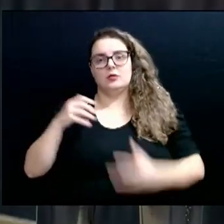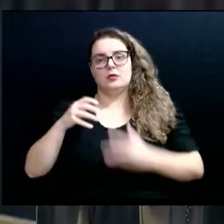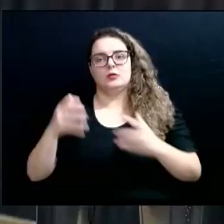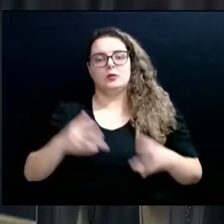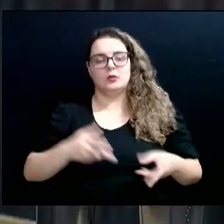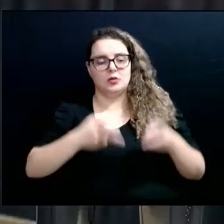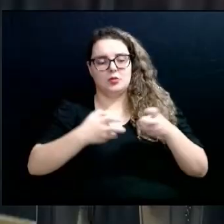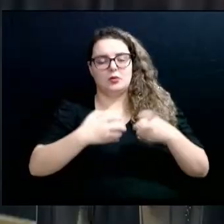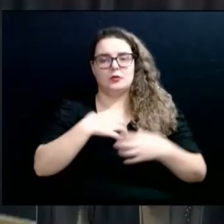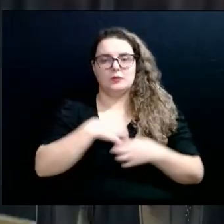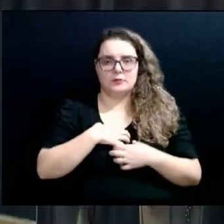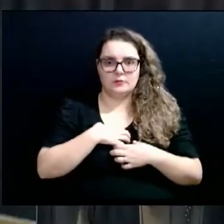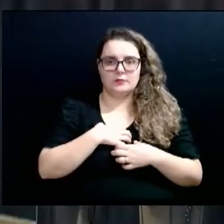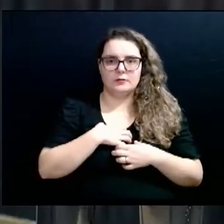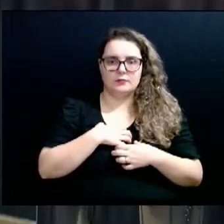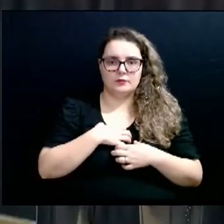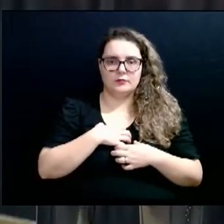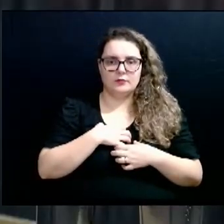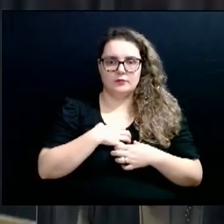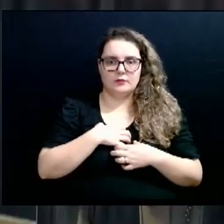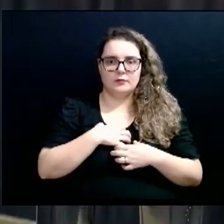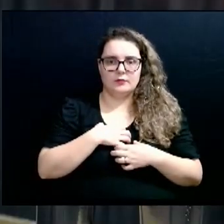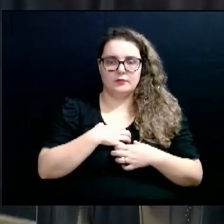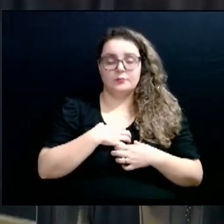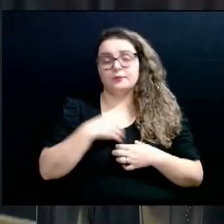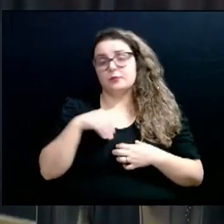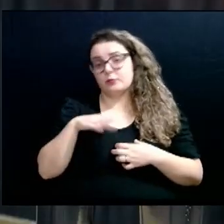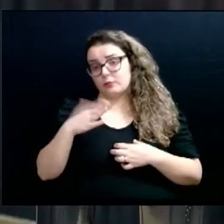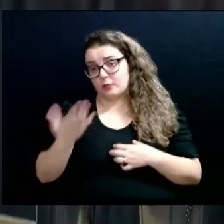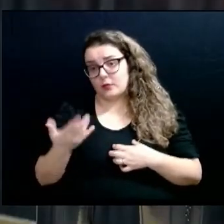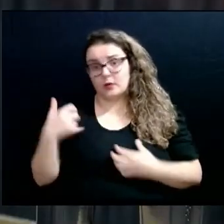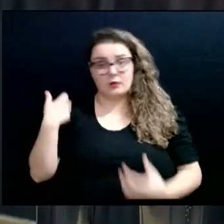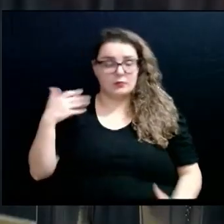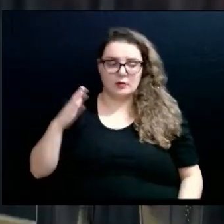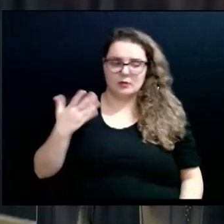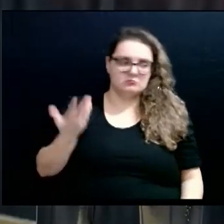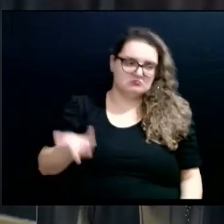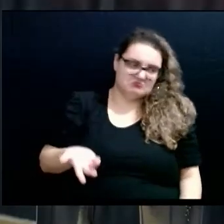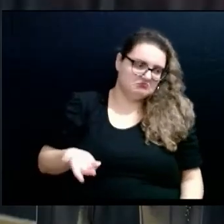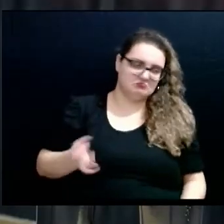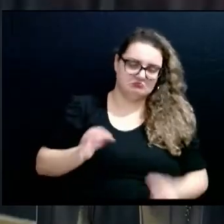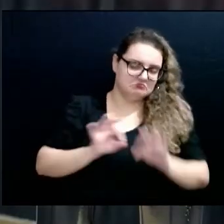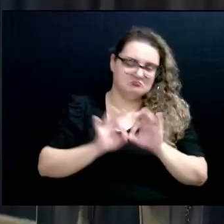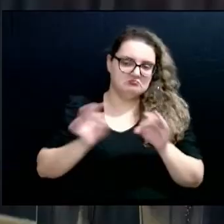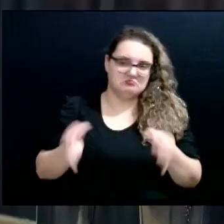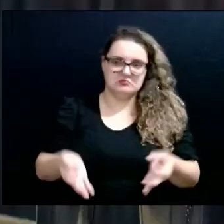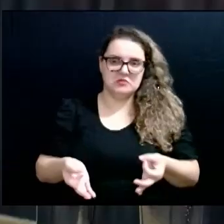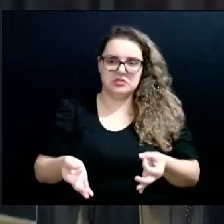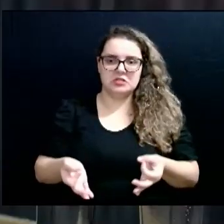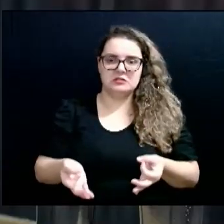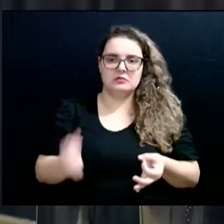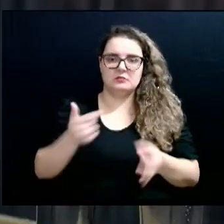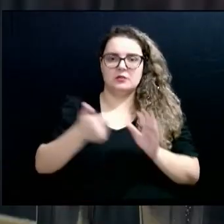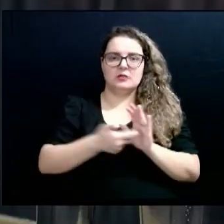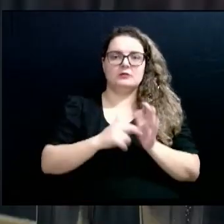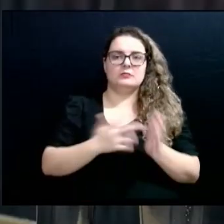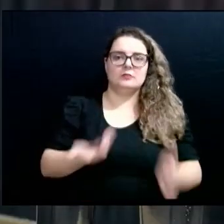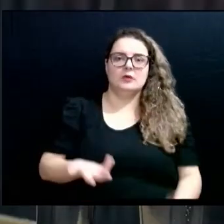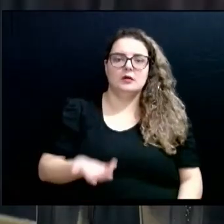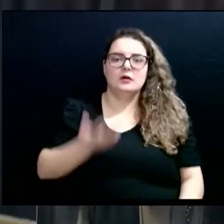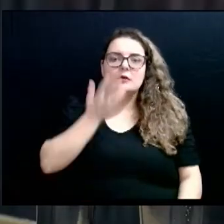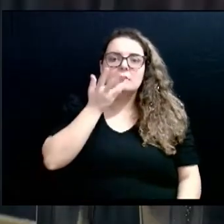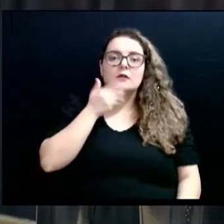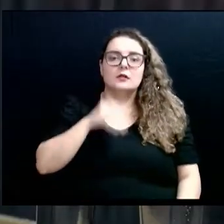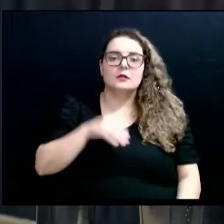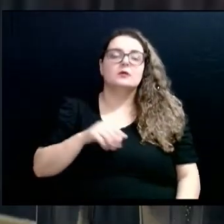tipo, então assim, por mais que pro adulto aquilo seja muito e não faça sentido, pra aquela criança faz, pra aquela